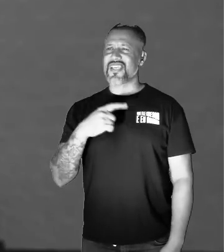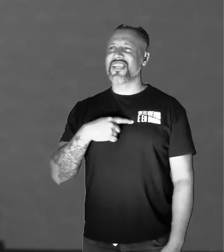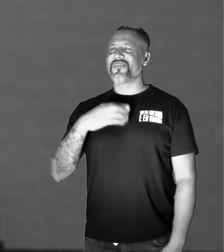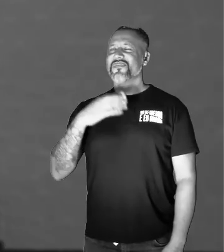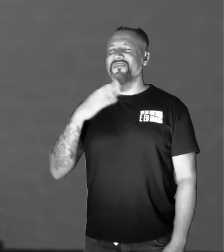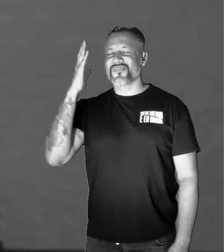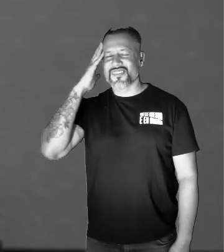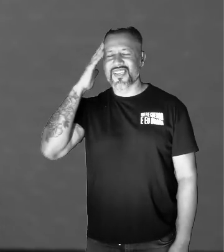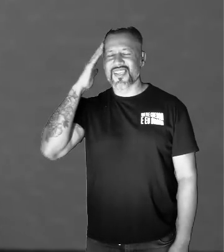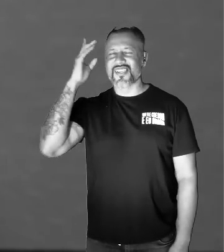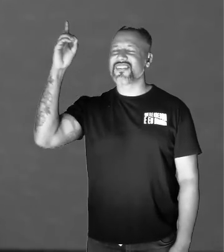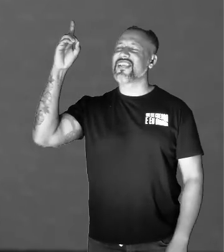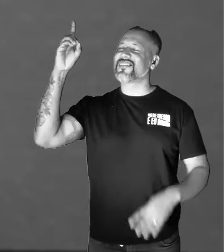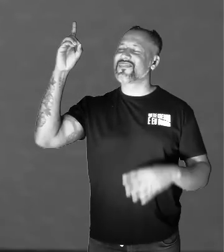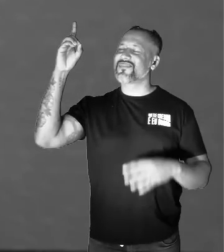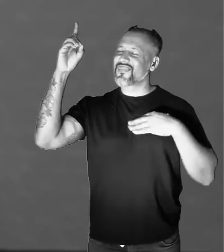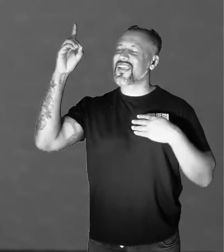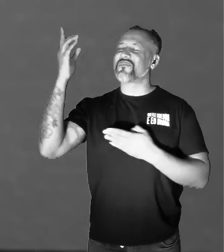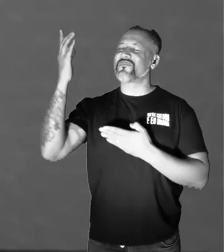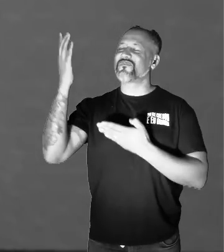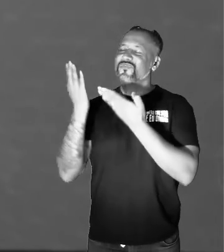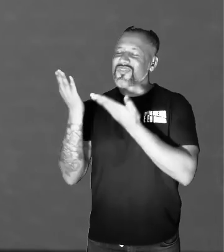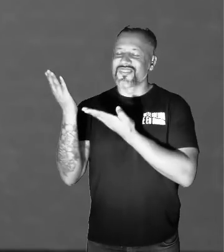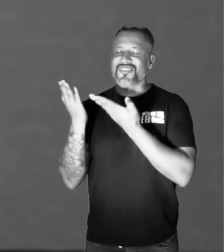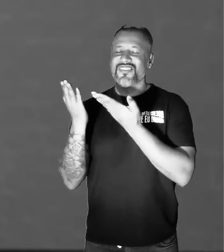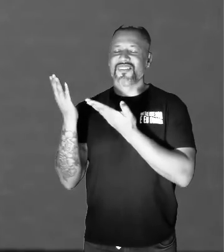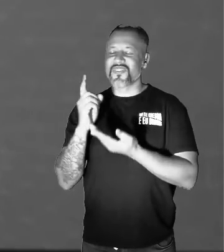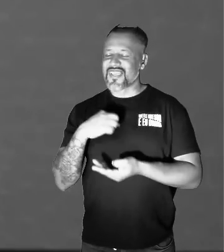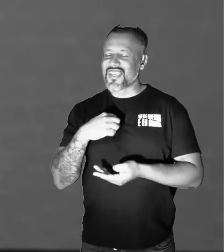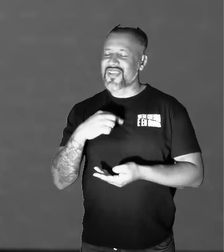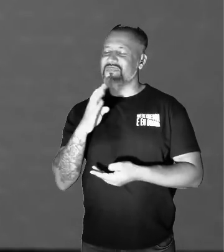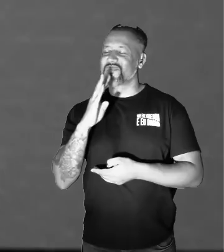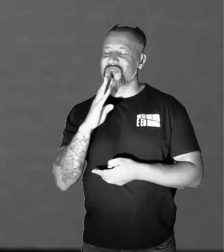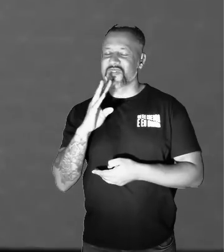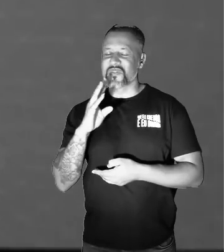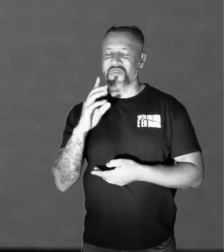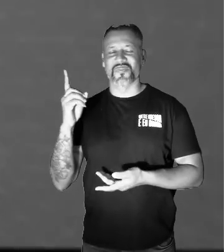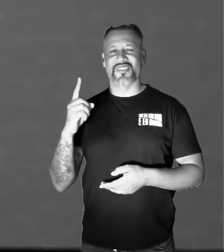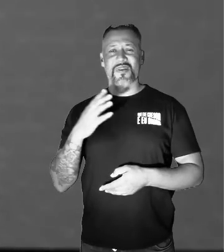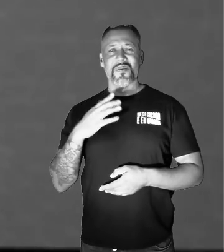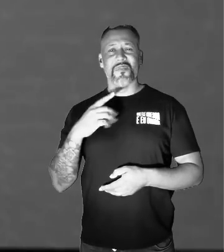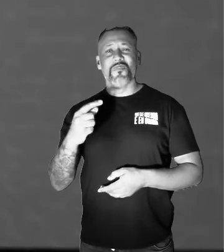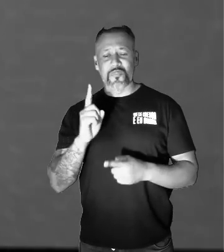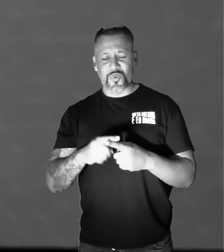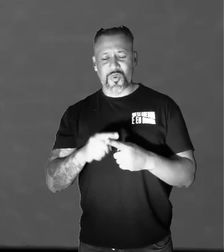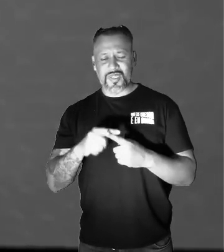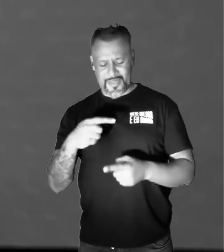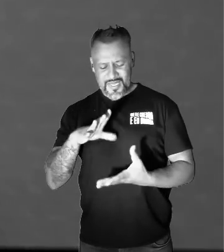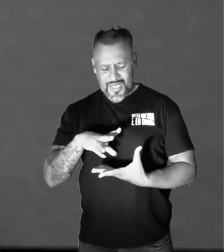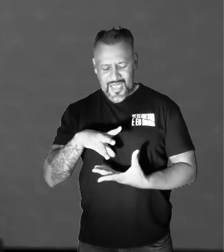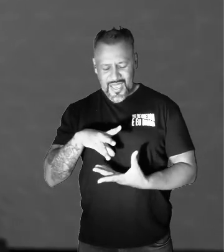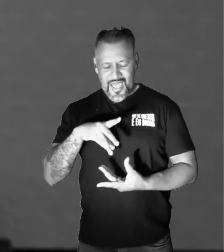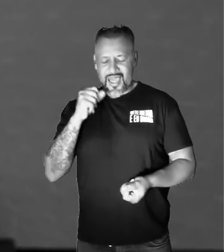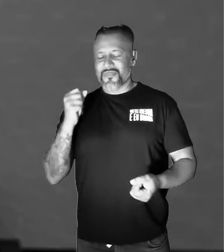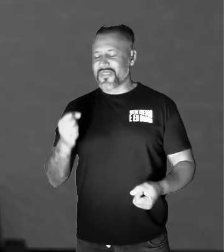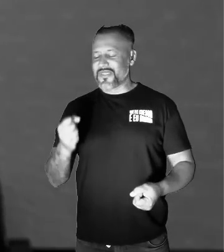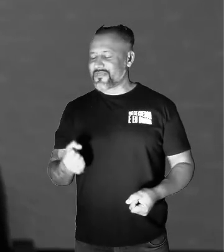eu sirvo. Eu sei, há fogo na minha alma, há poder no meu